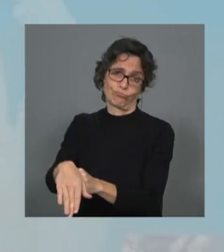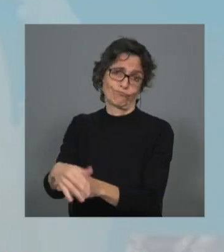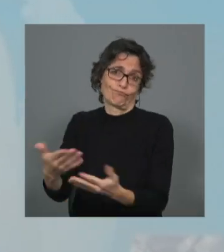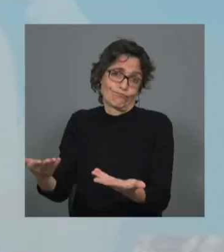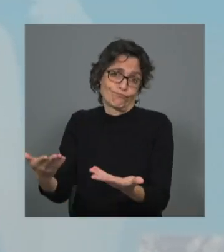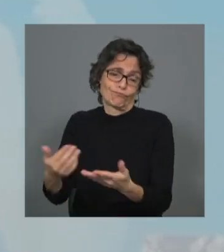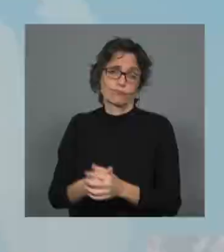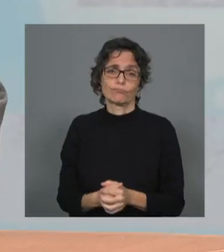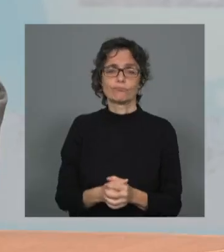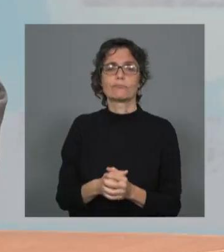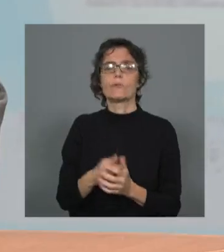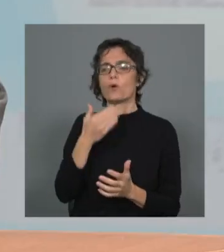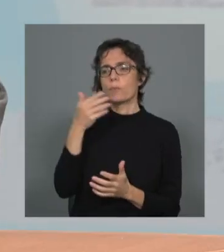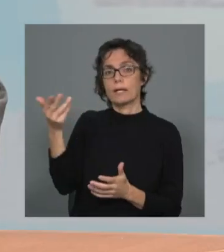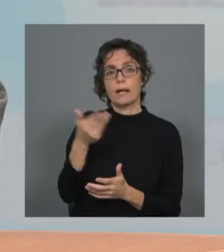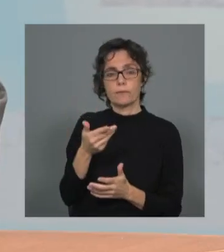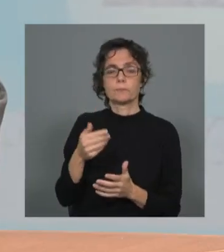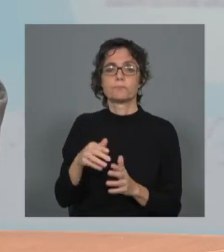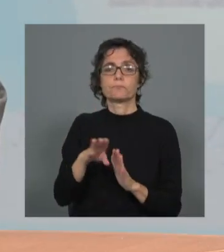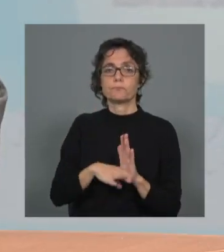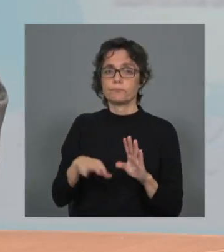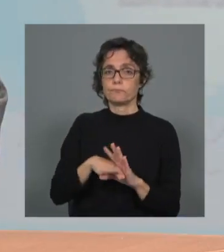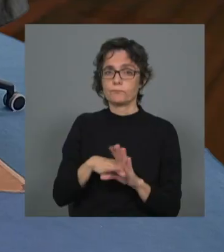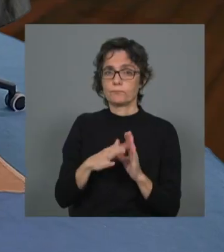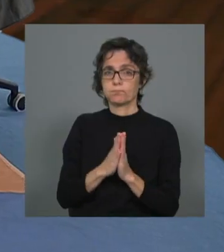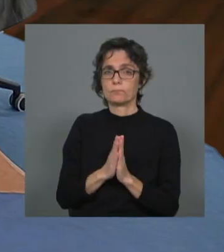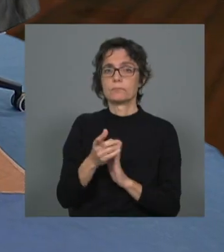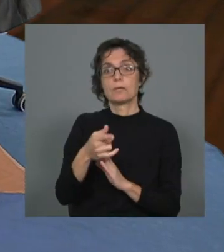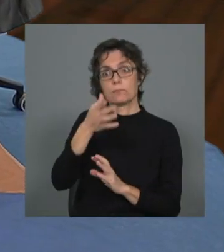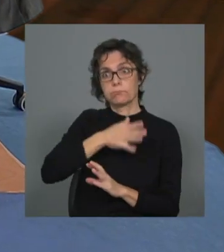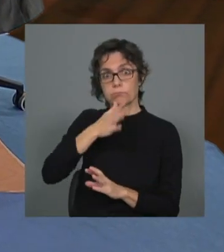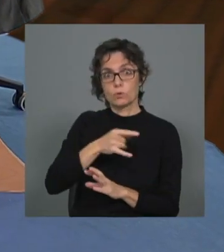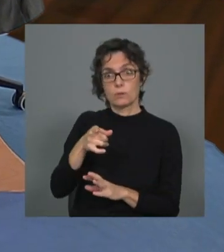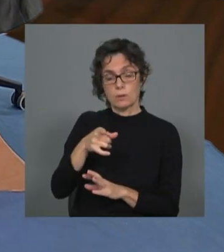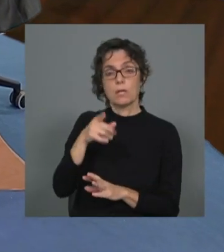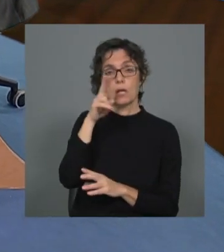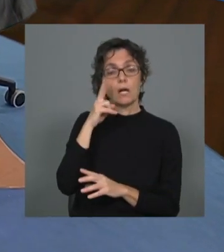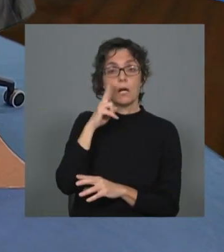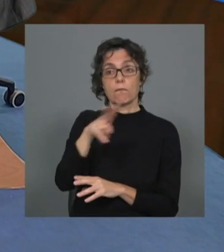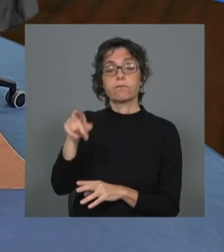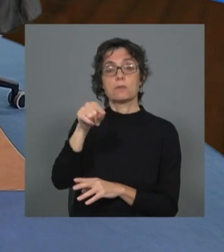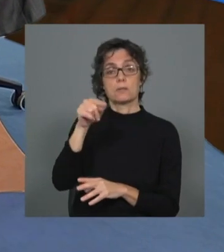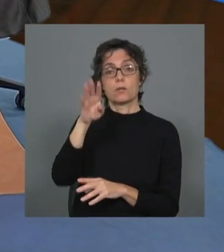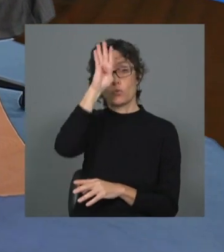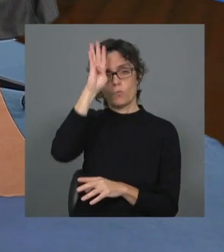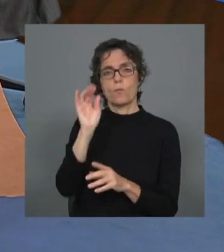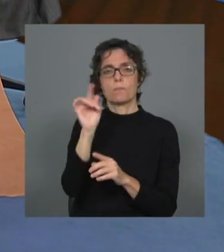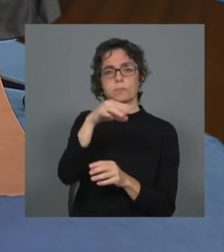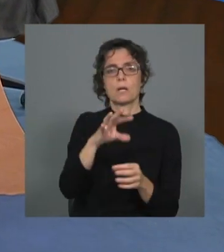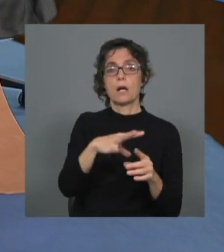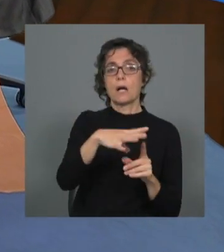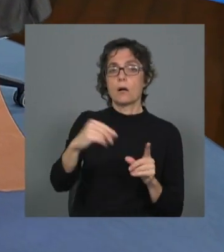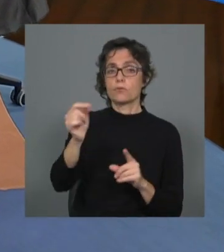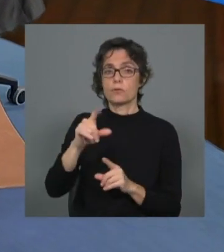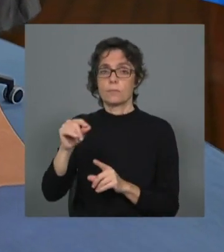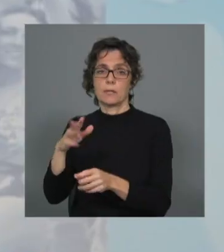Obrigado. E também por teres acompanhado e nos teres contado como foi esta visita do Papa Francisco ao Chipre e à Grécia. Muito